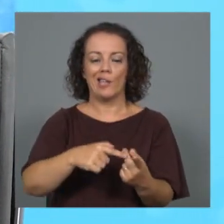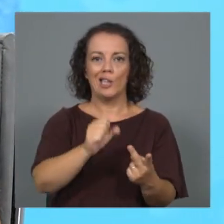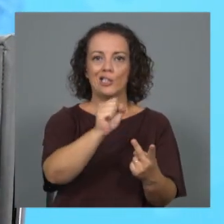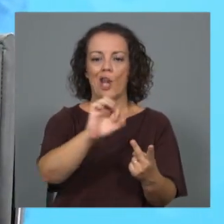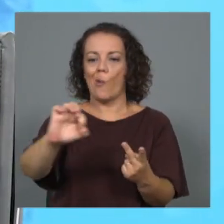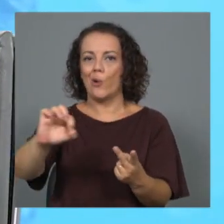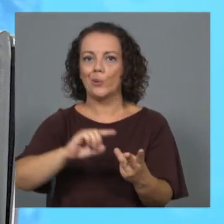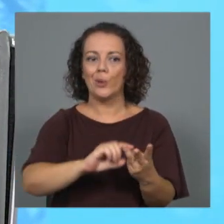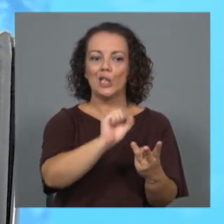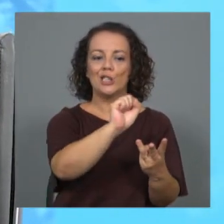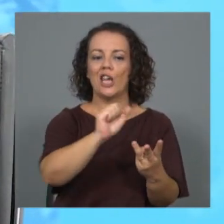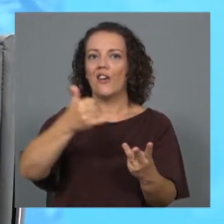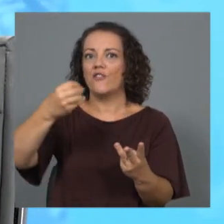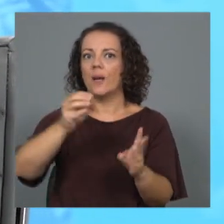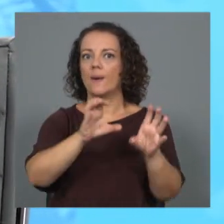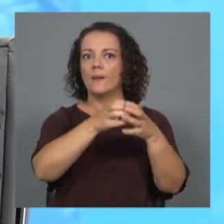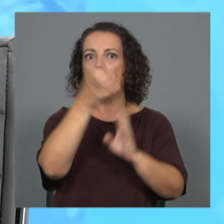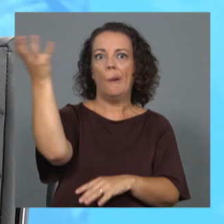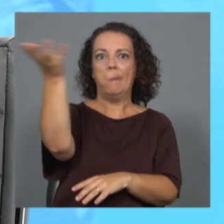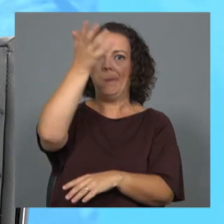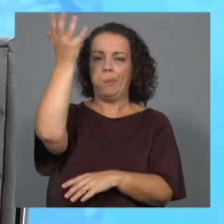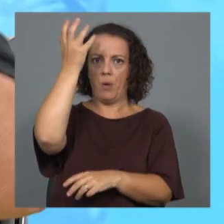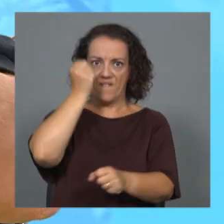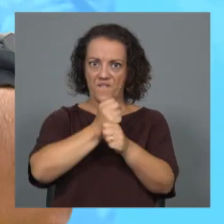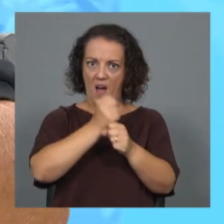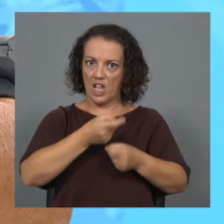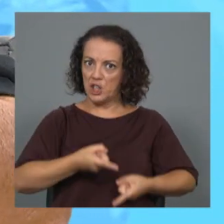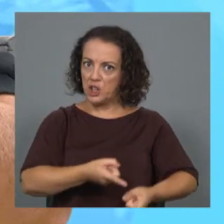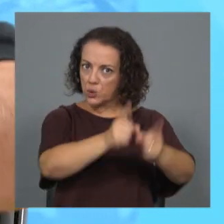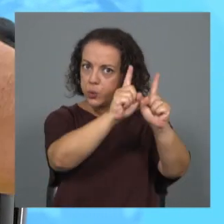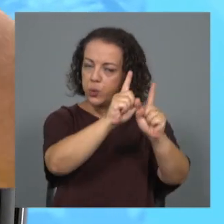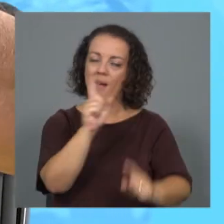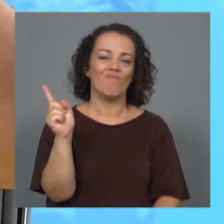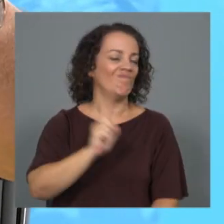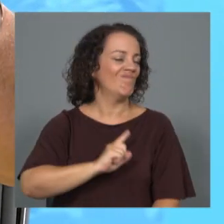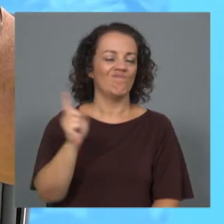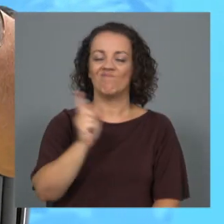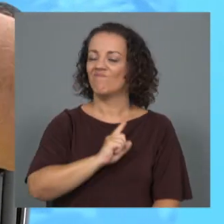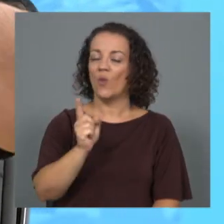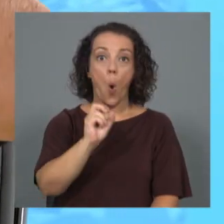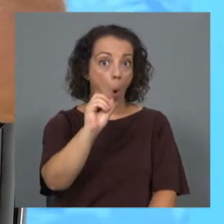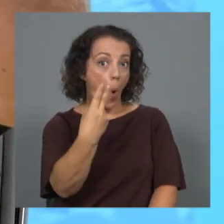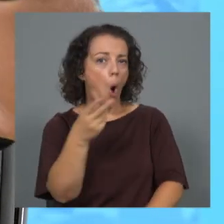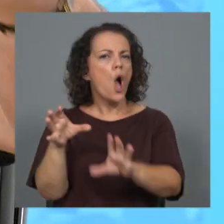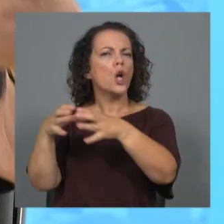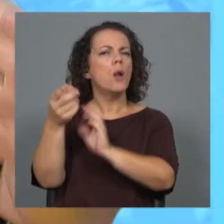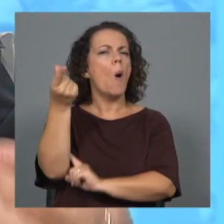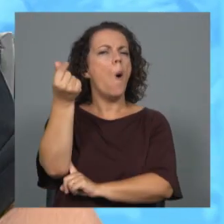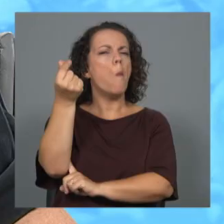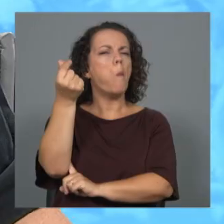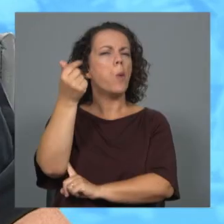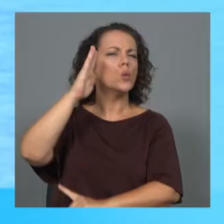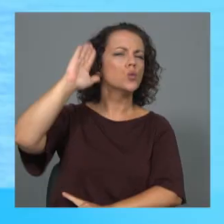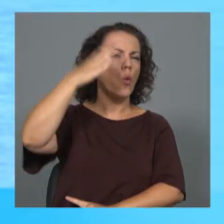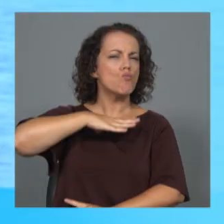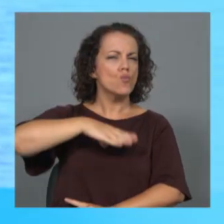G20. Não podemos deixar isto às nações poderosas, nem aos grupos financeiros que mais dominam a economia do